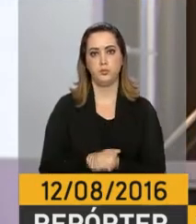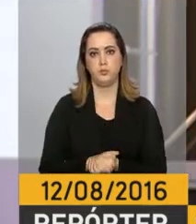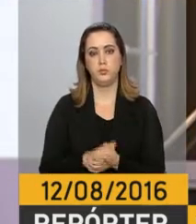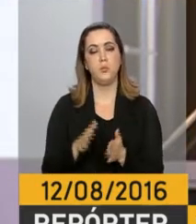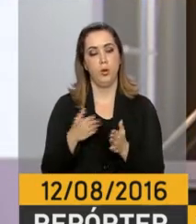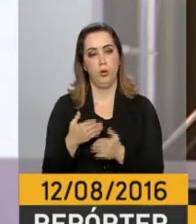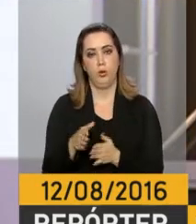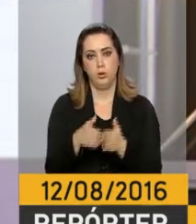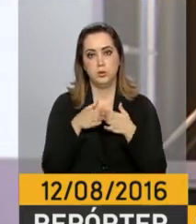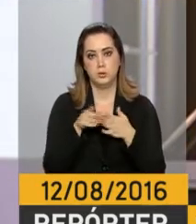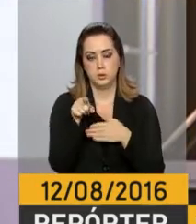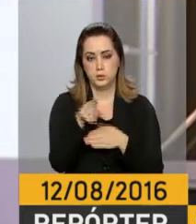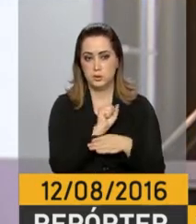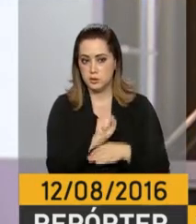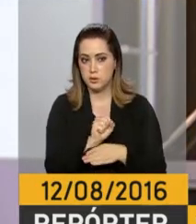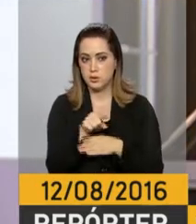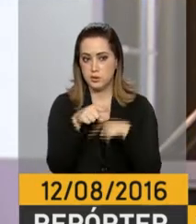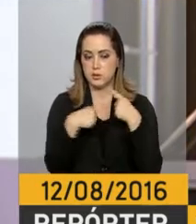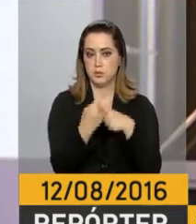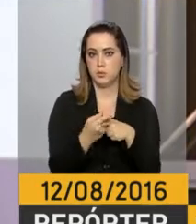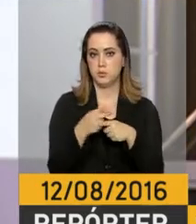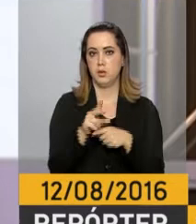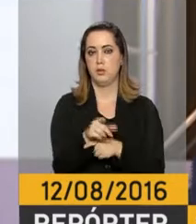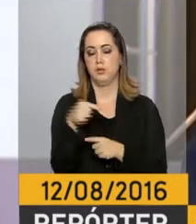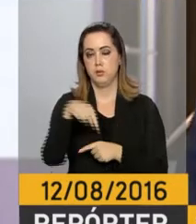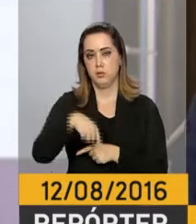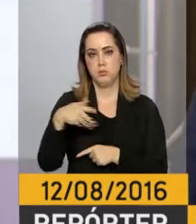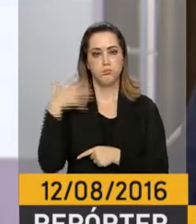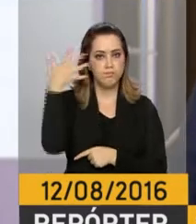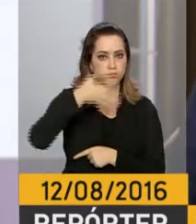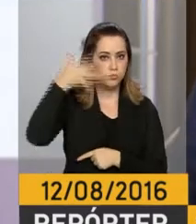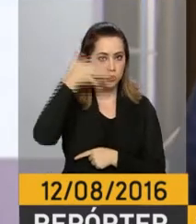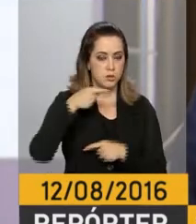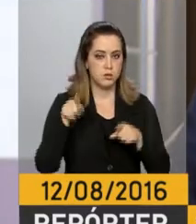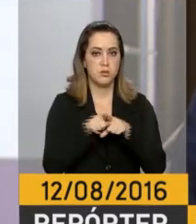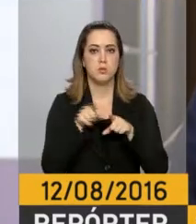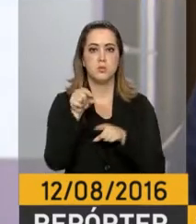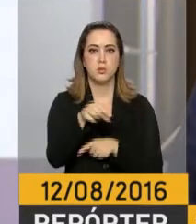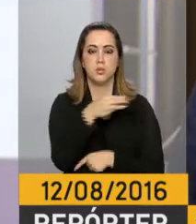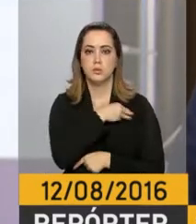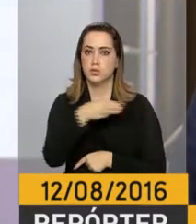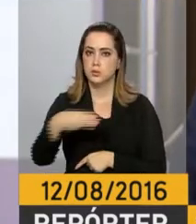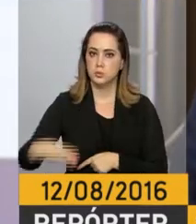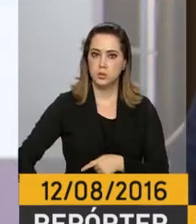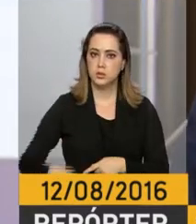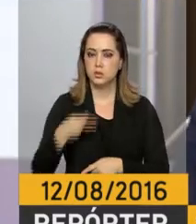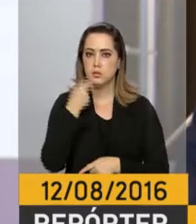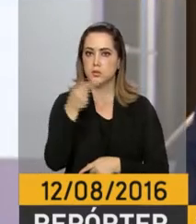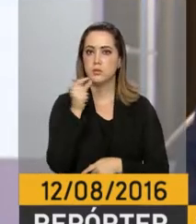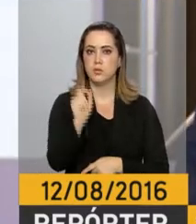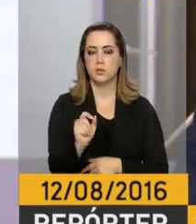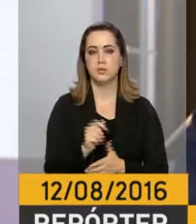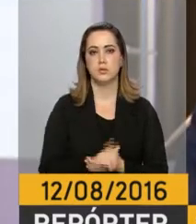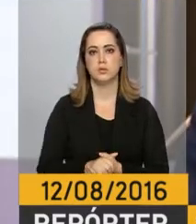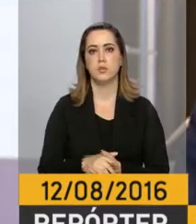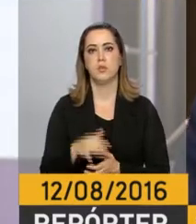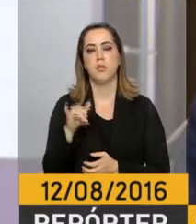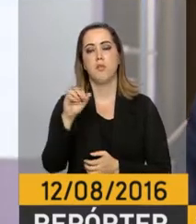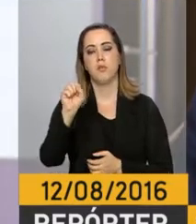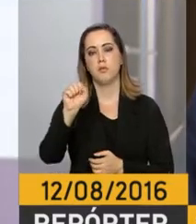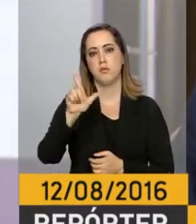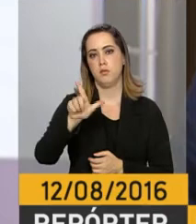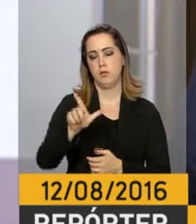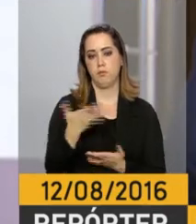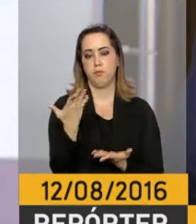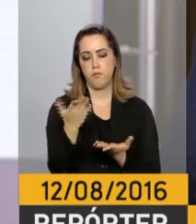favor, aguardem até o final desse seminário para ouvir a questão fiscal.